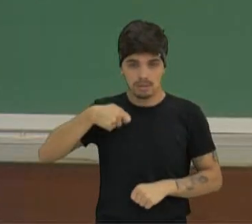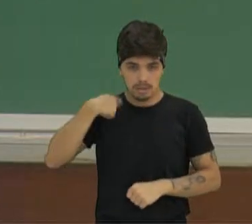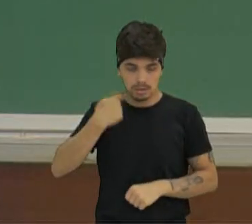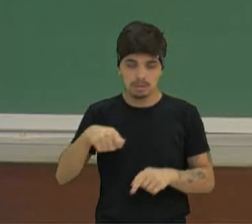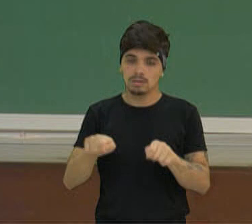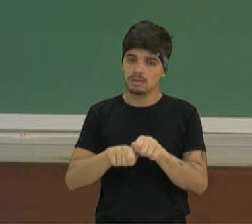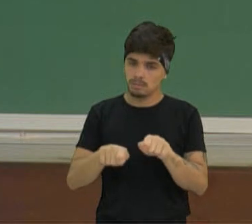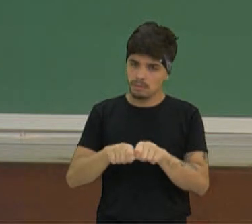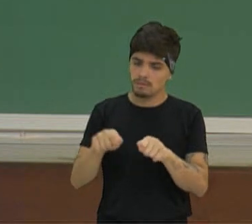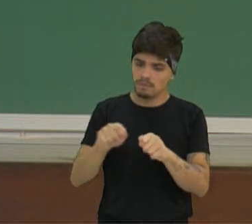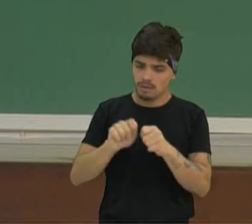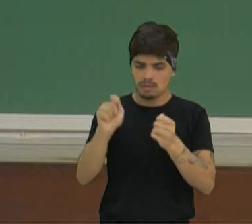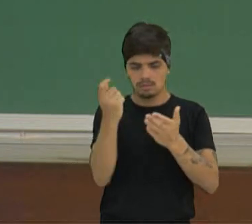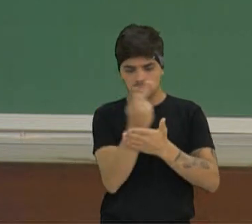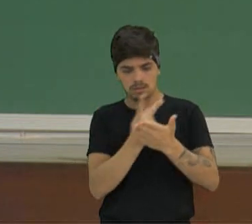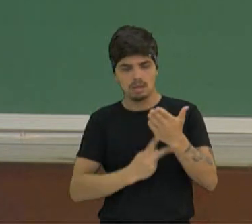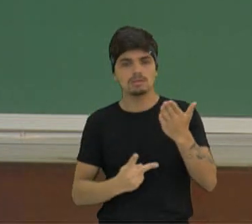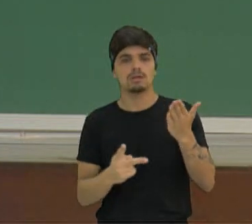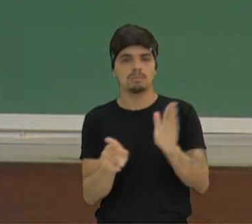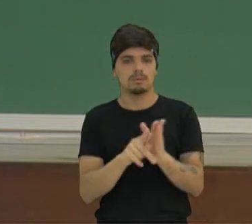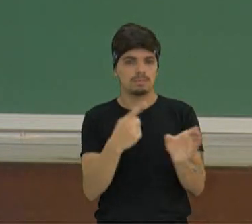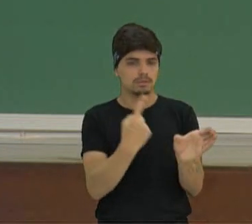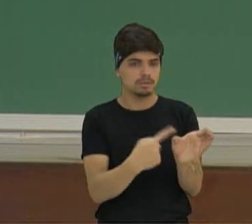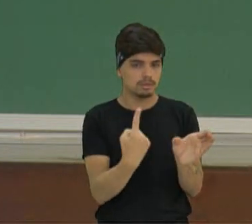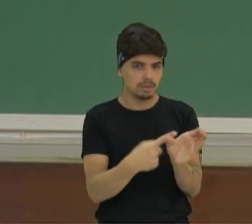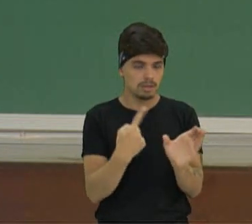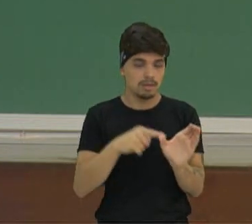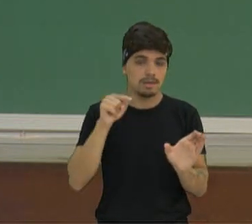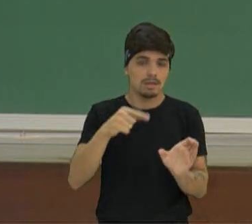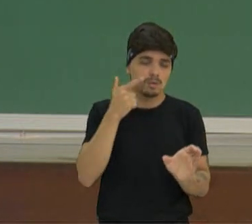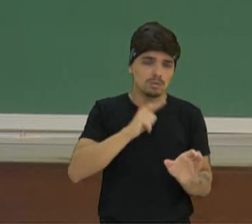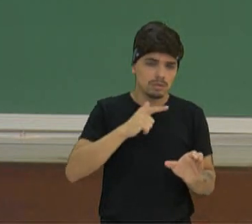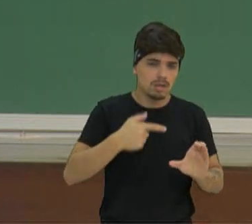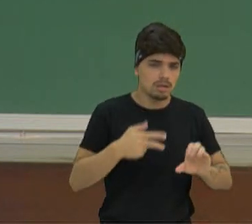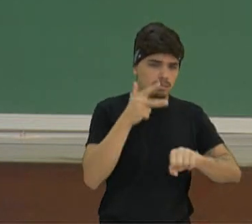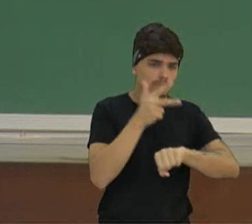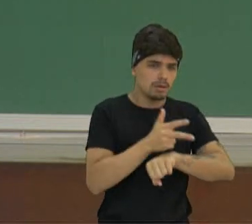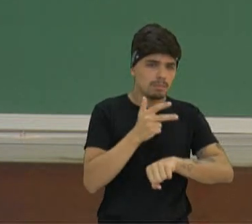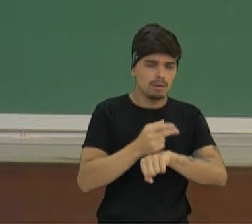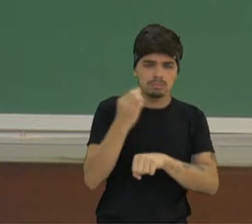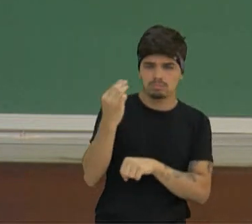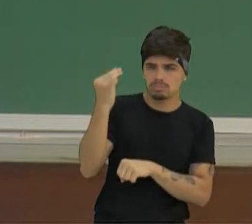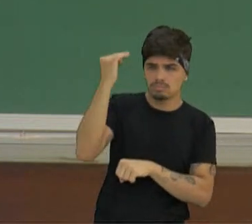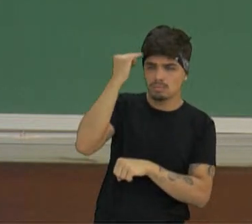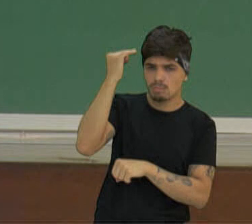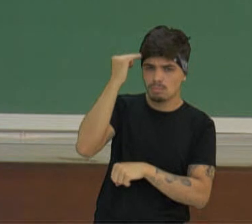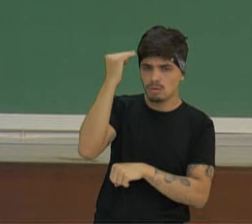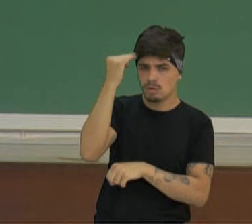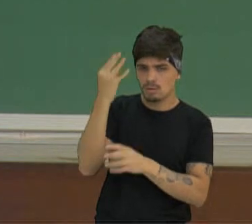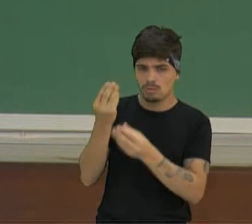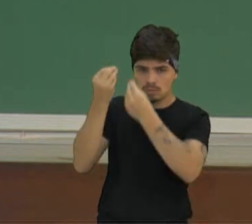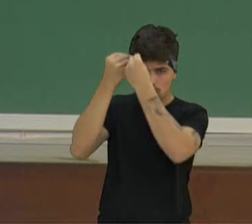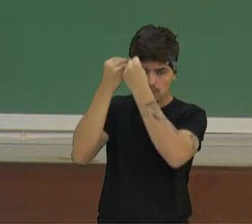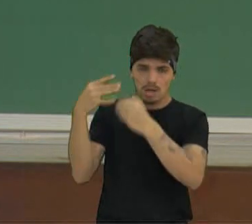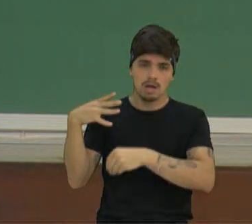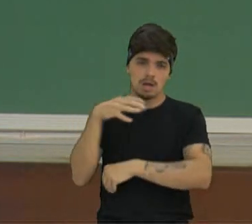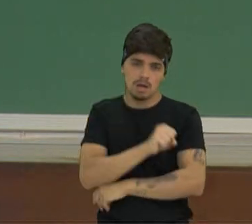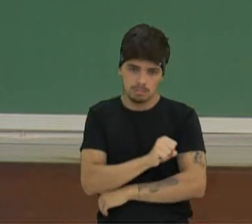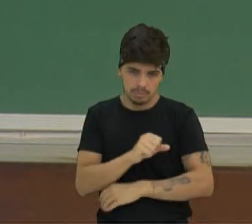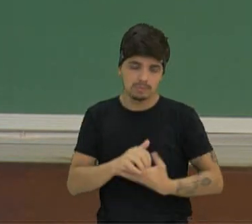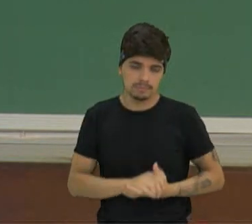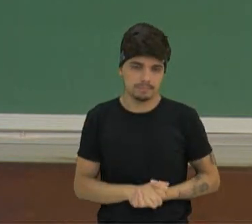faz aí desenhos da cidade e ele consegue gravar na memória com muita facilidade muito rapidamente